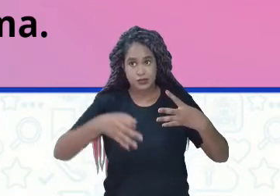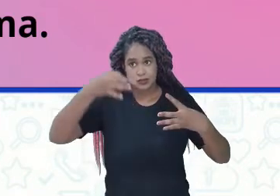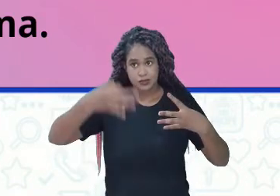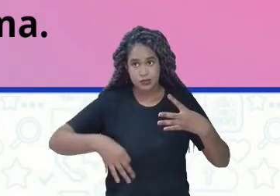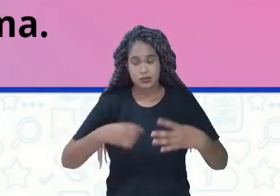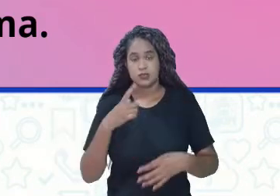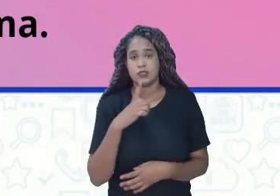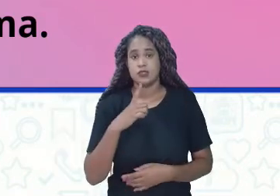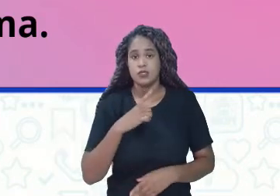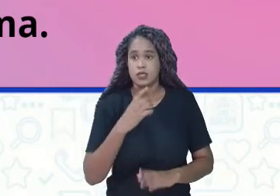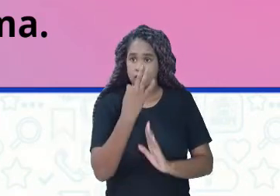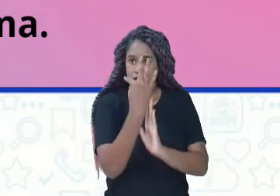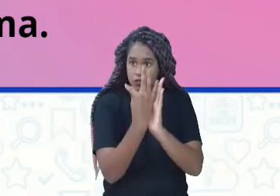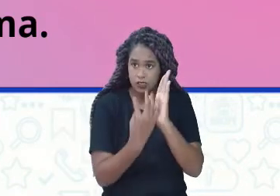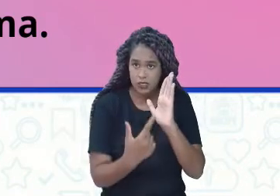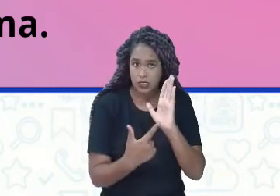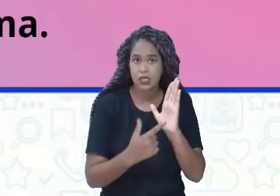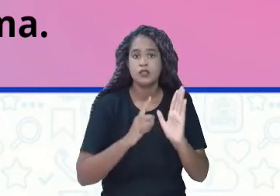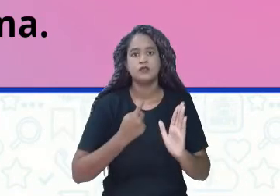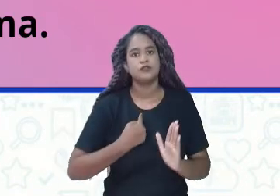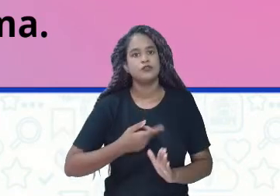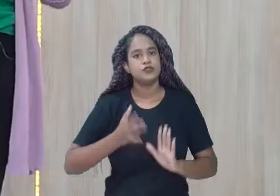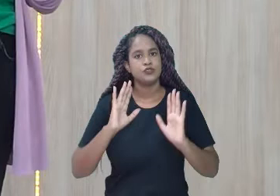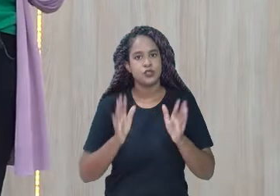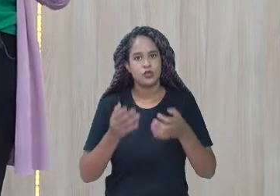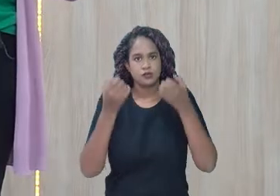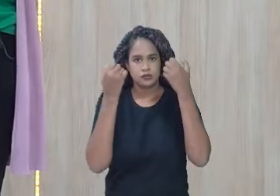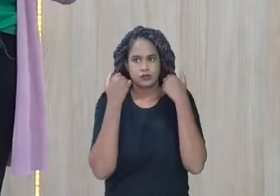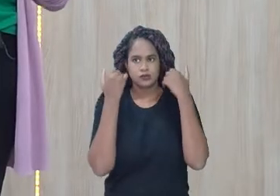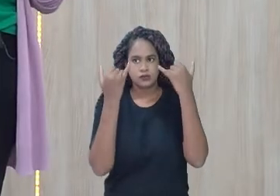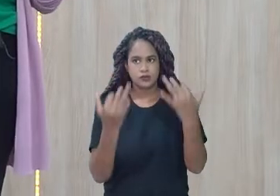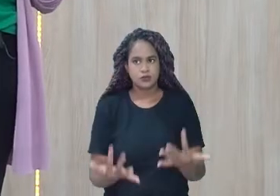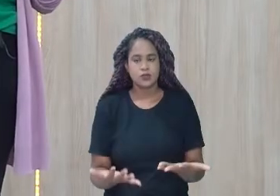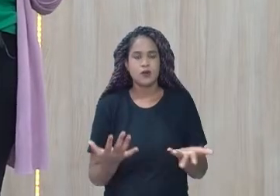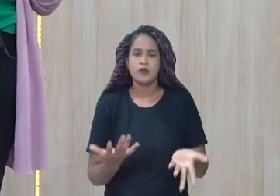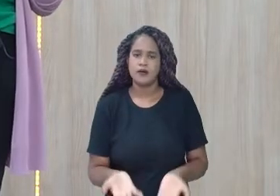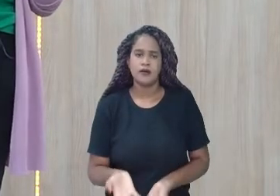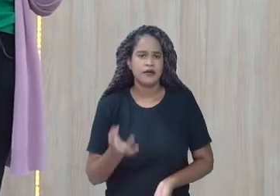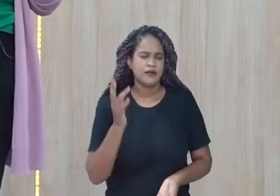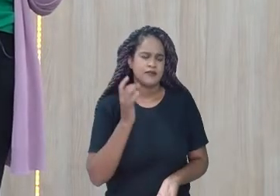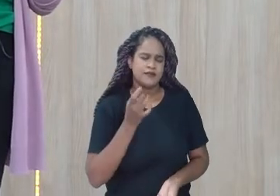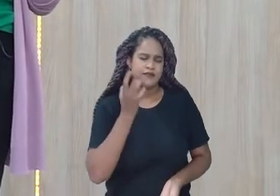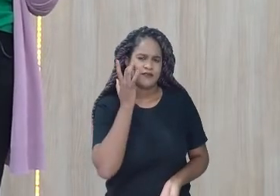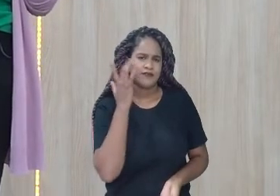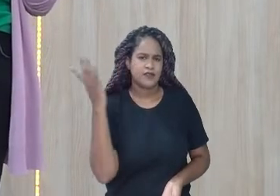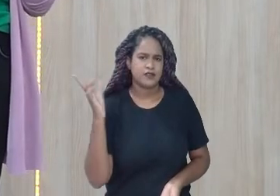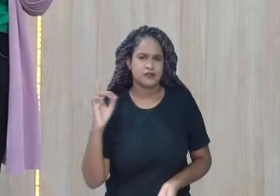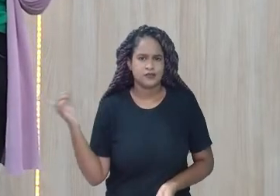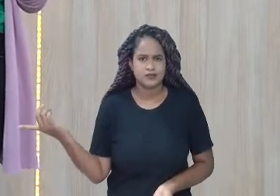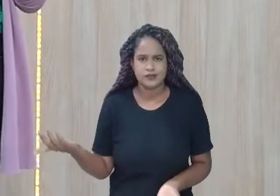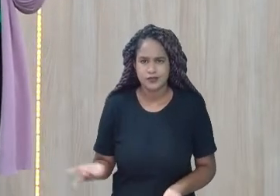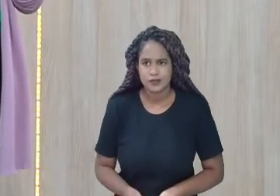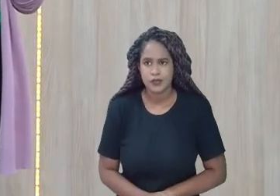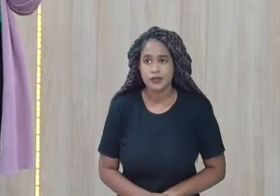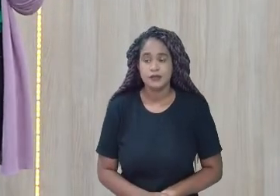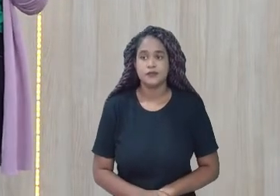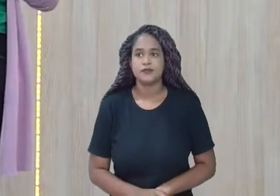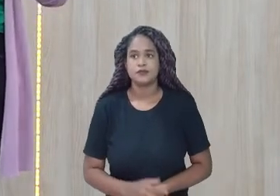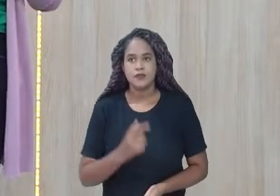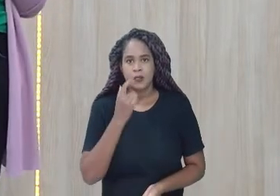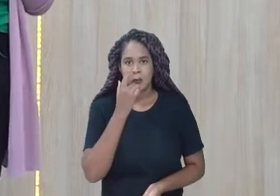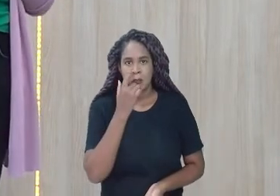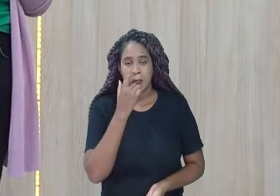um tipo de texto, né? Que a gente vem falando. Essa questão é muito fácil, né, professora? Não tem nem por que